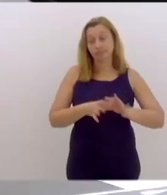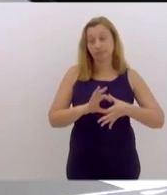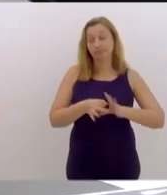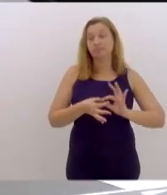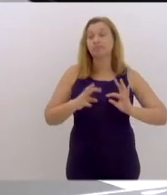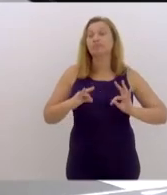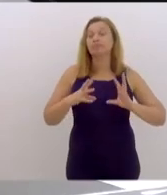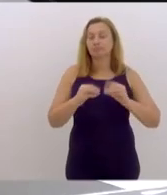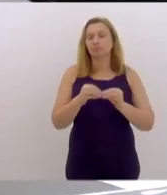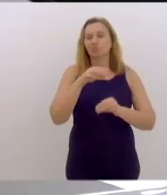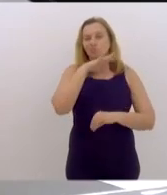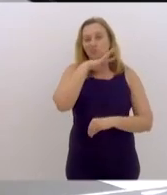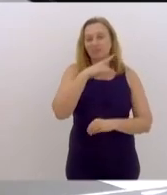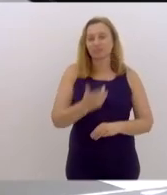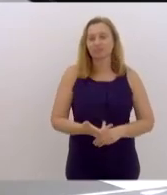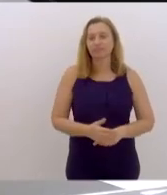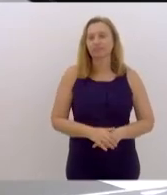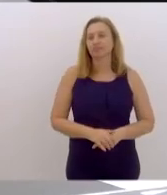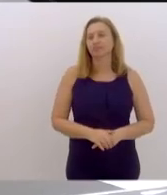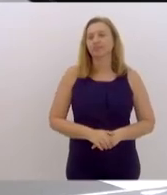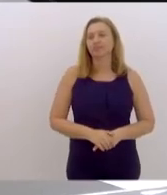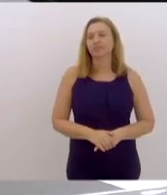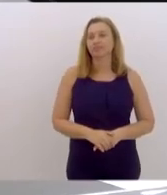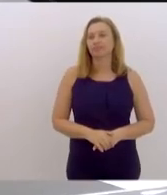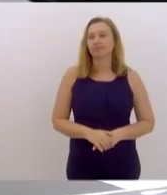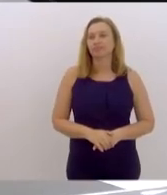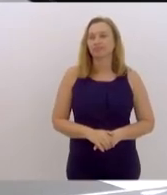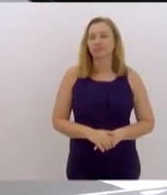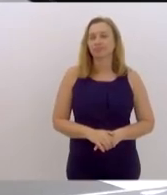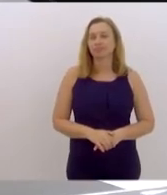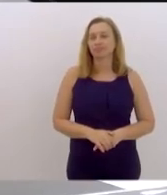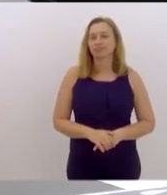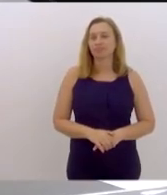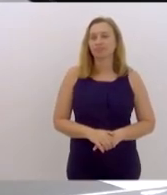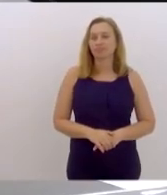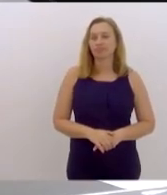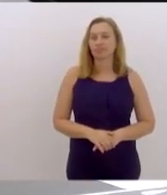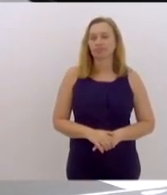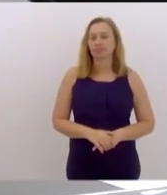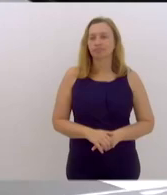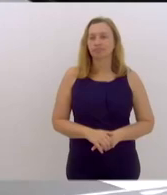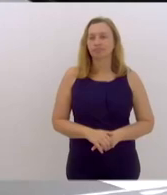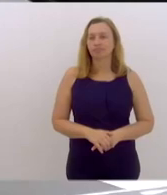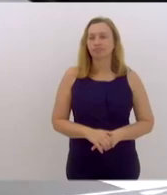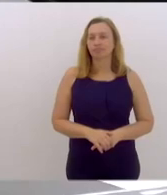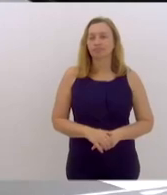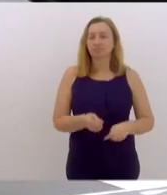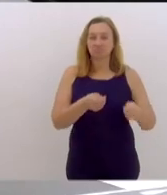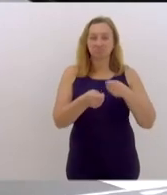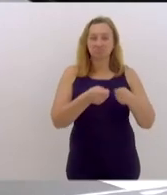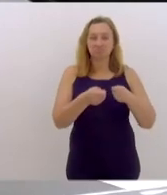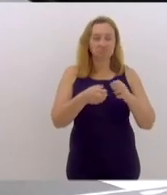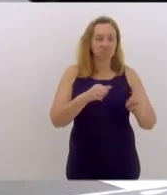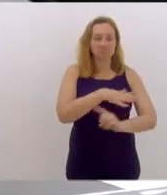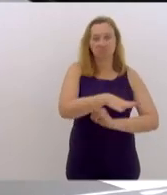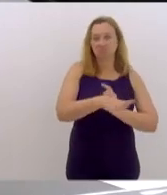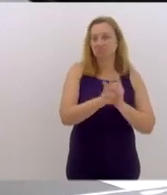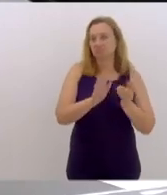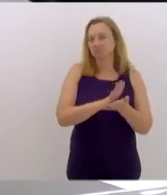tá todo ruim e aí não acontece o exercício do controle social